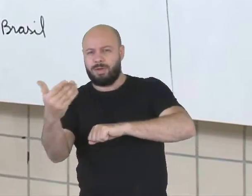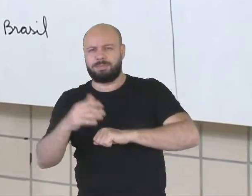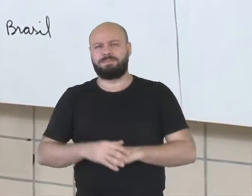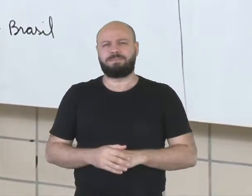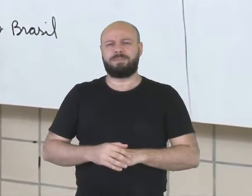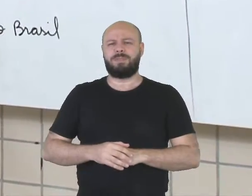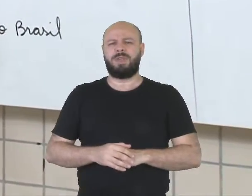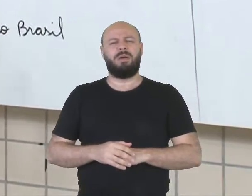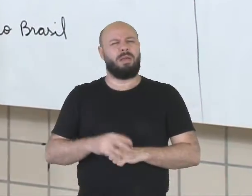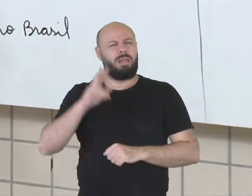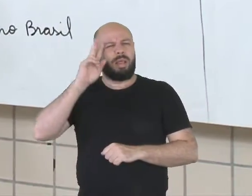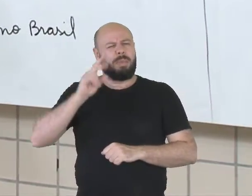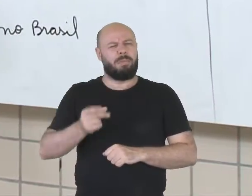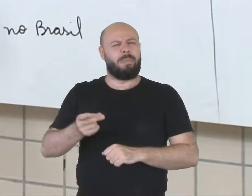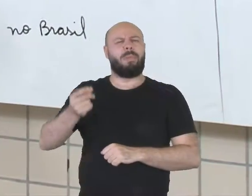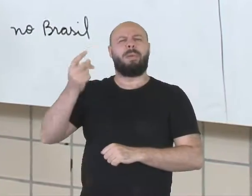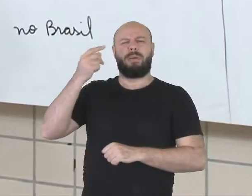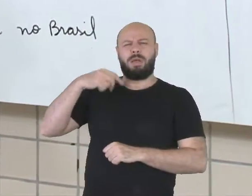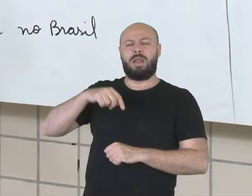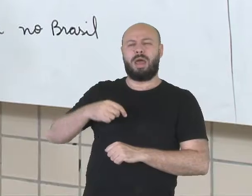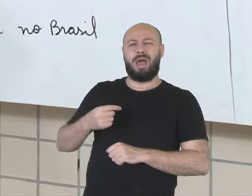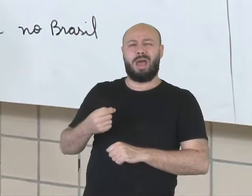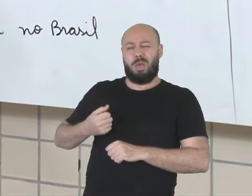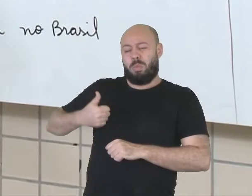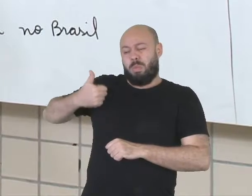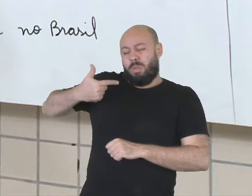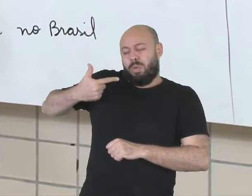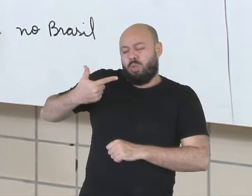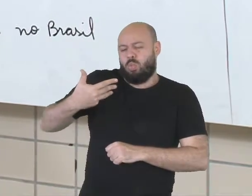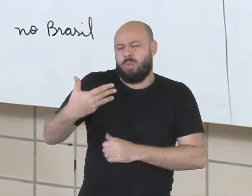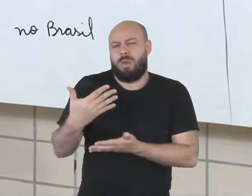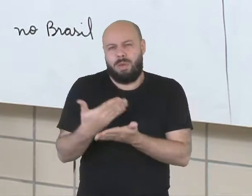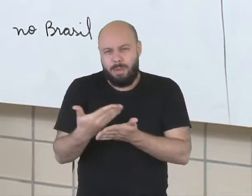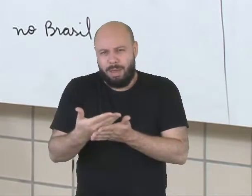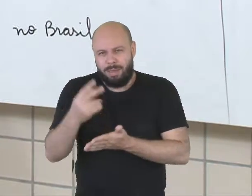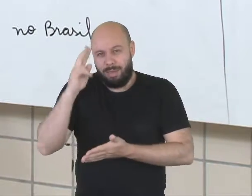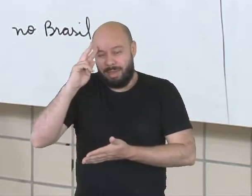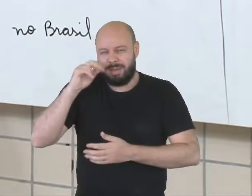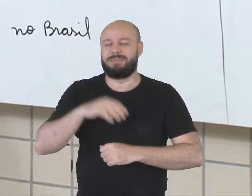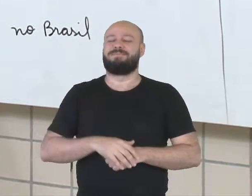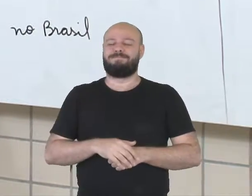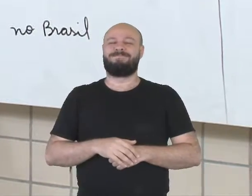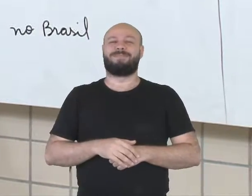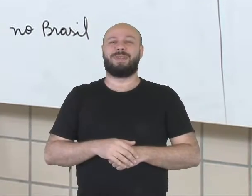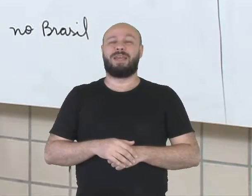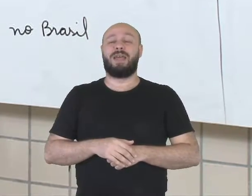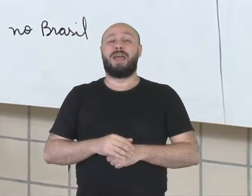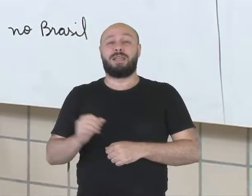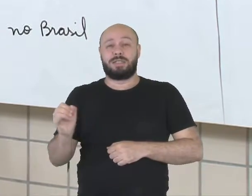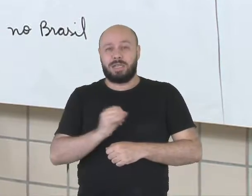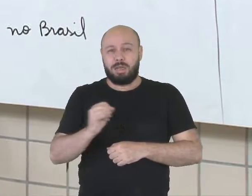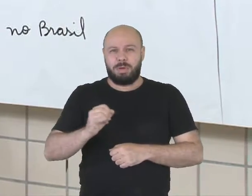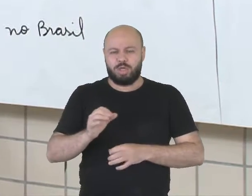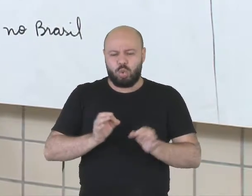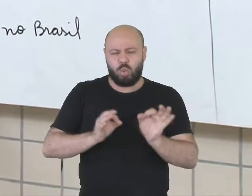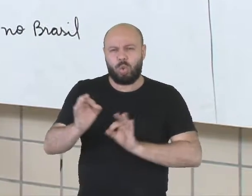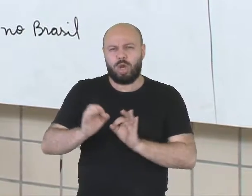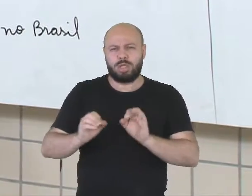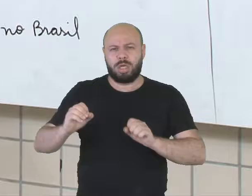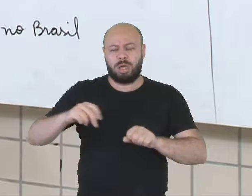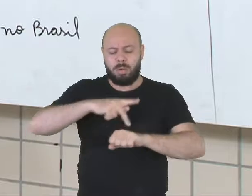lá no início, lá nas nossas primeiras aulas? Pois é, as organizações internacionais, elas têm como função